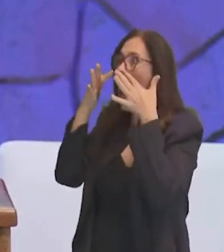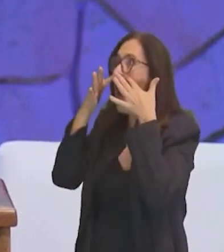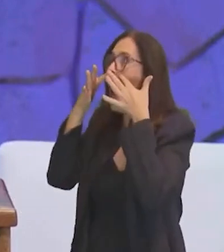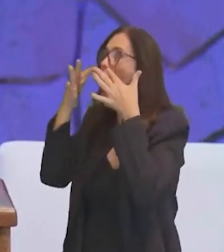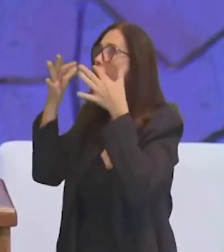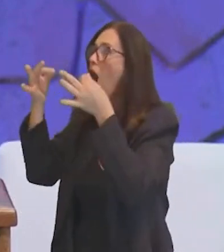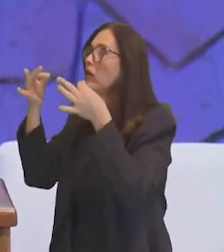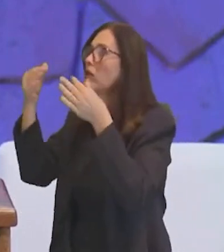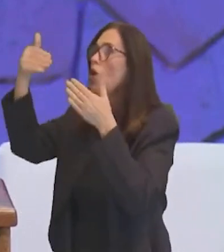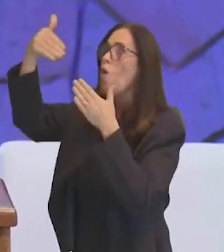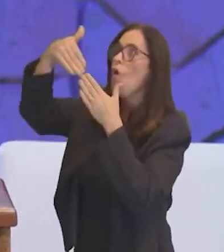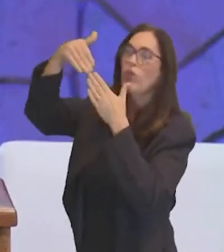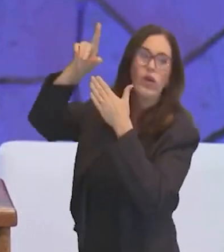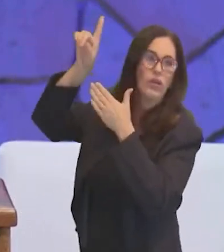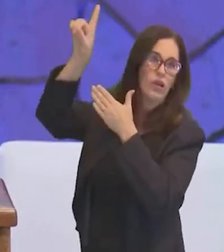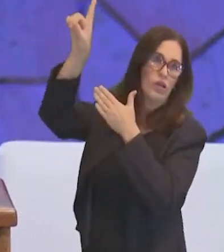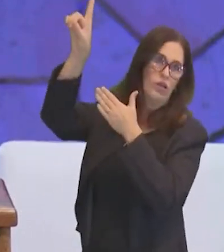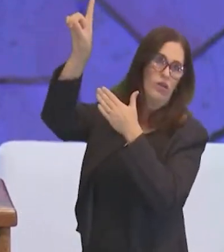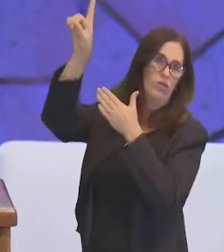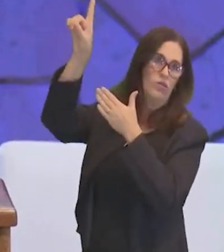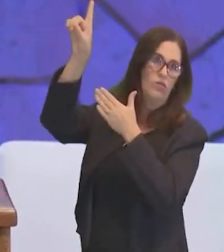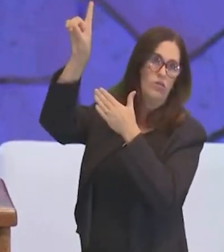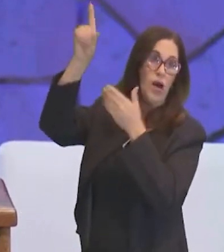de entender os mandamentos.